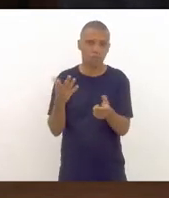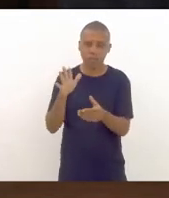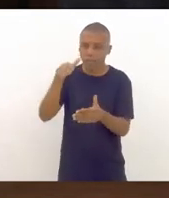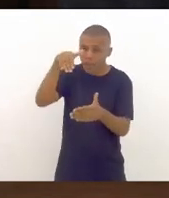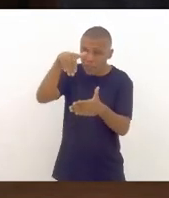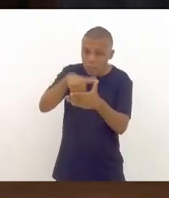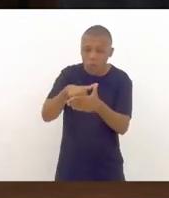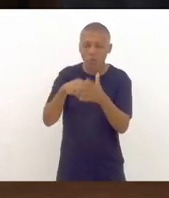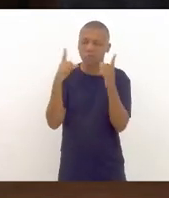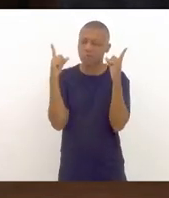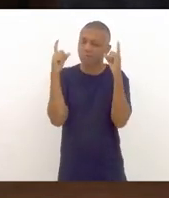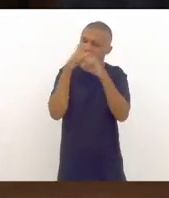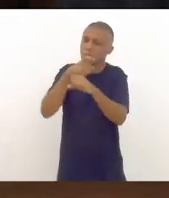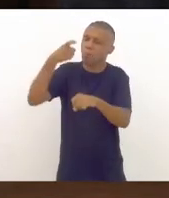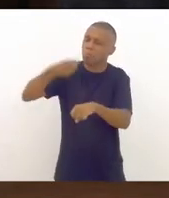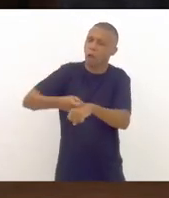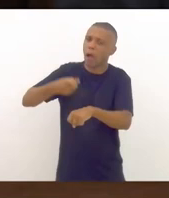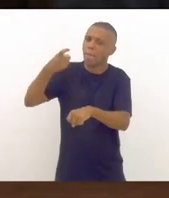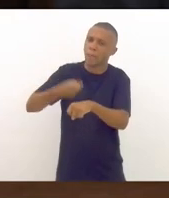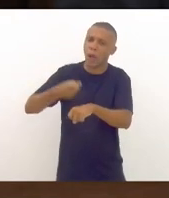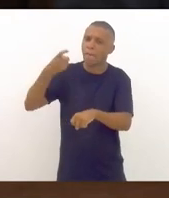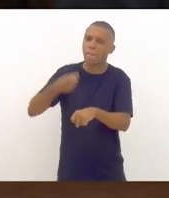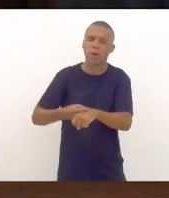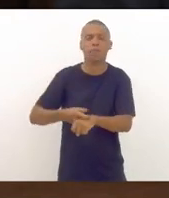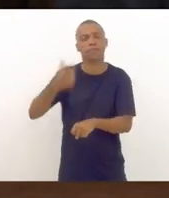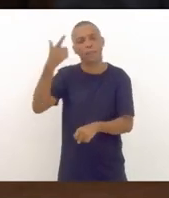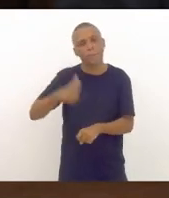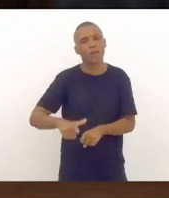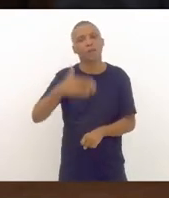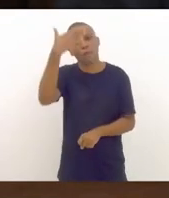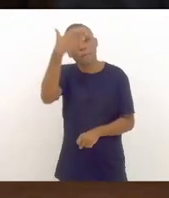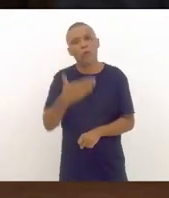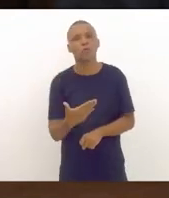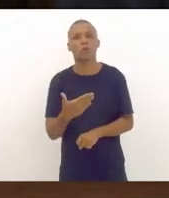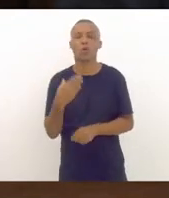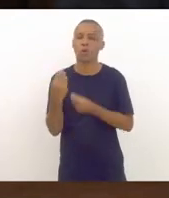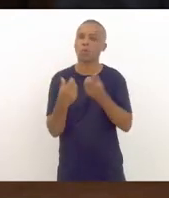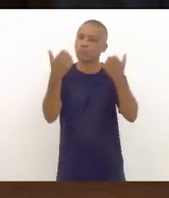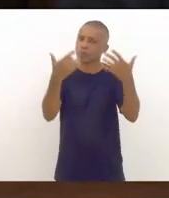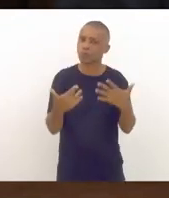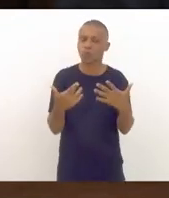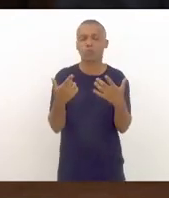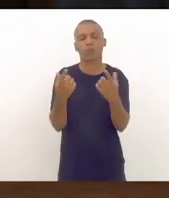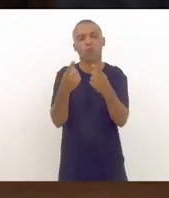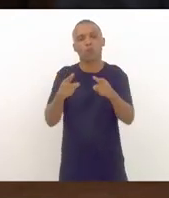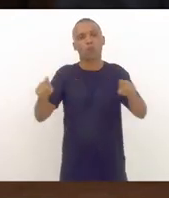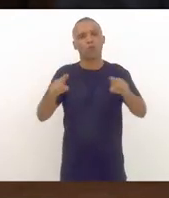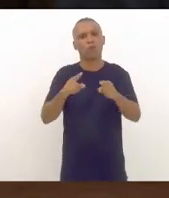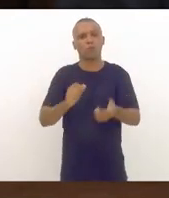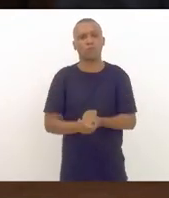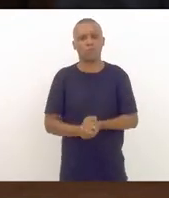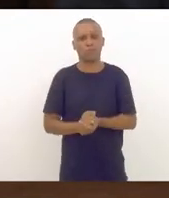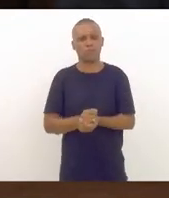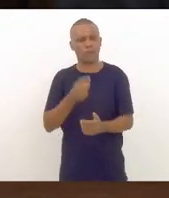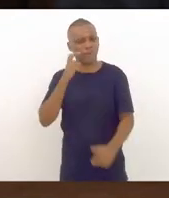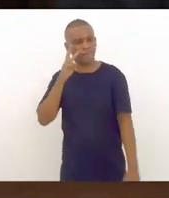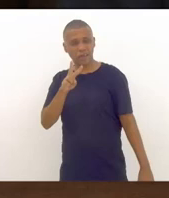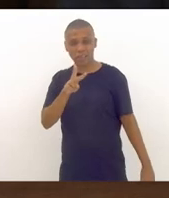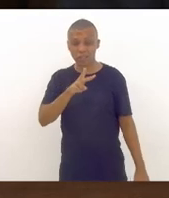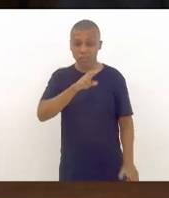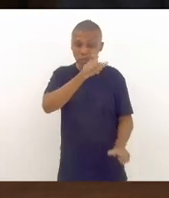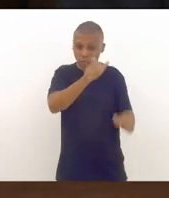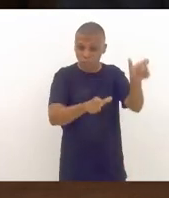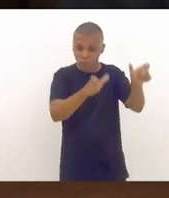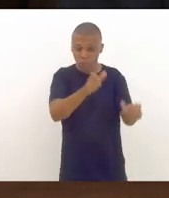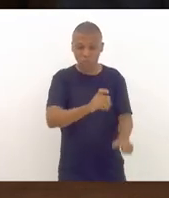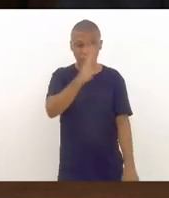difícil, e que você mais uma vez demonstrou que, como diz o nosso hino, um filho desse país